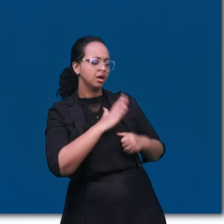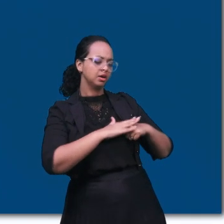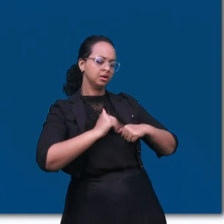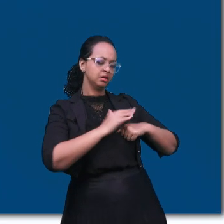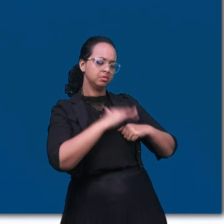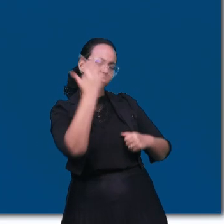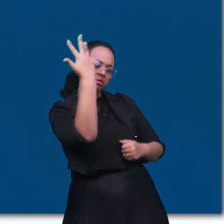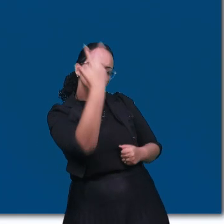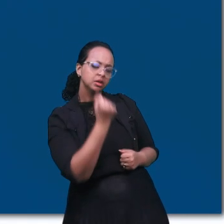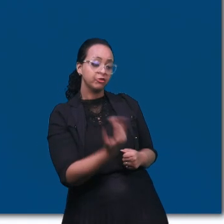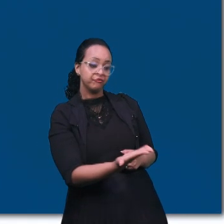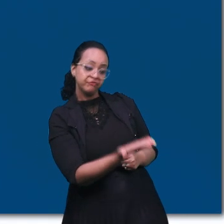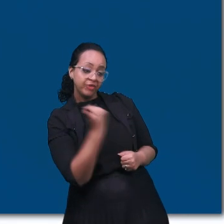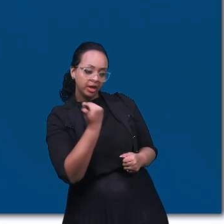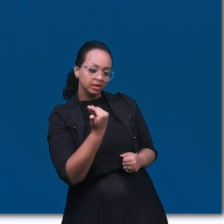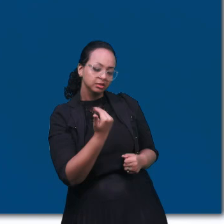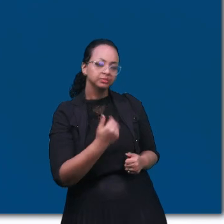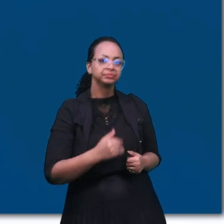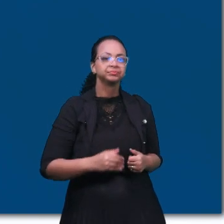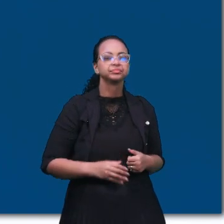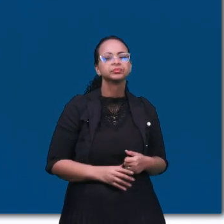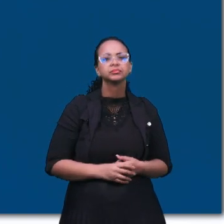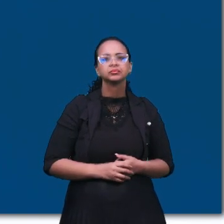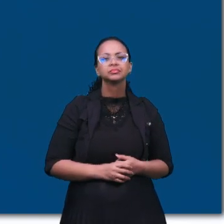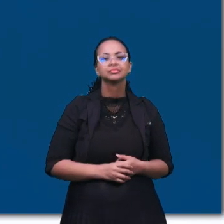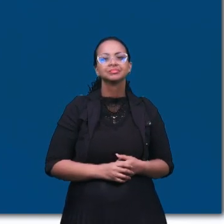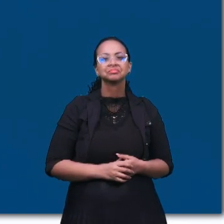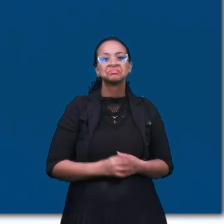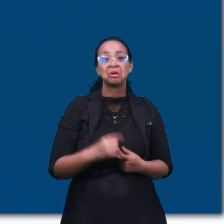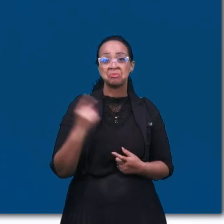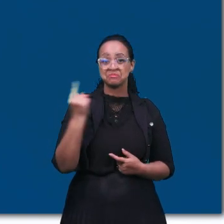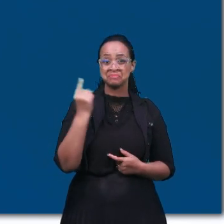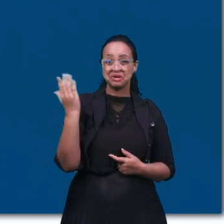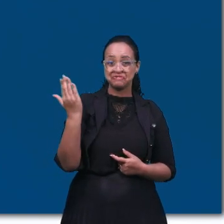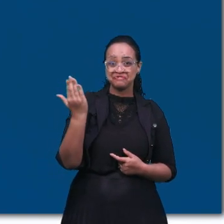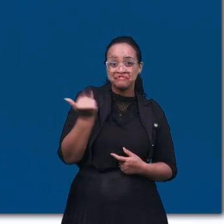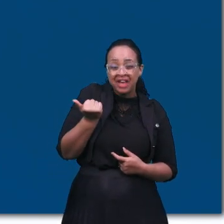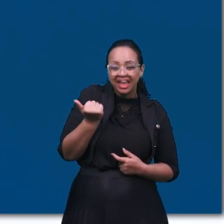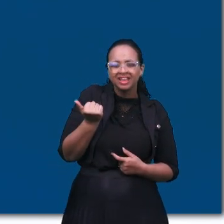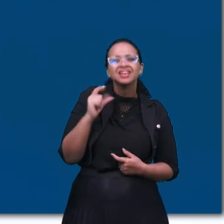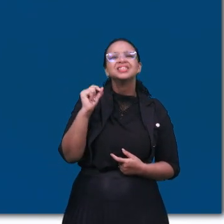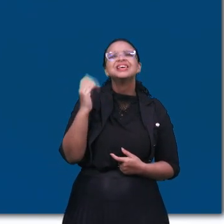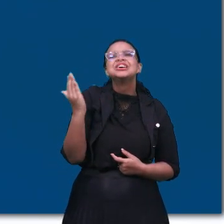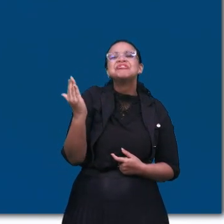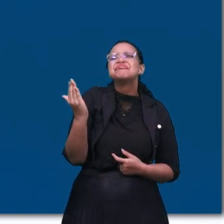minha, e vem. Os irmãos, é o primeiro vem. Esse vem, ele já